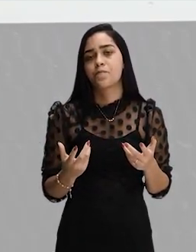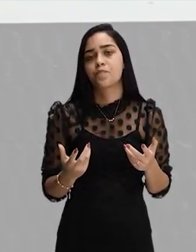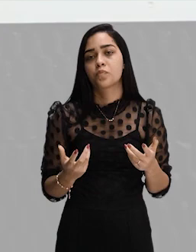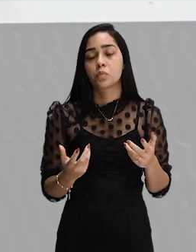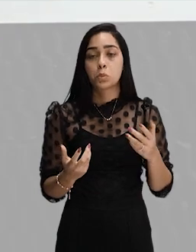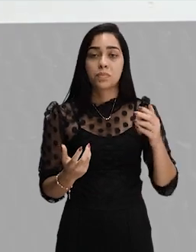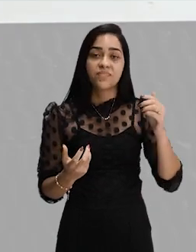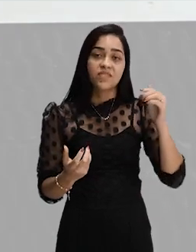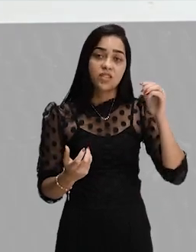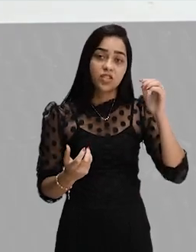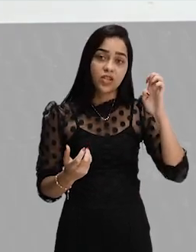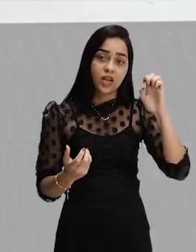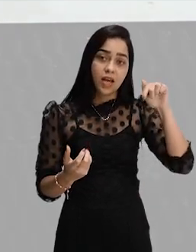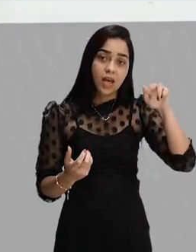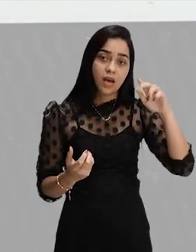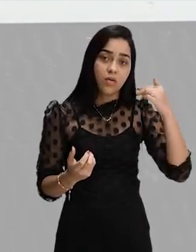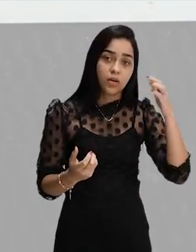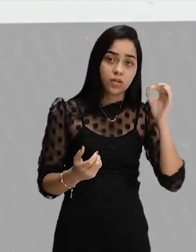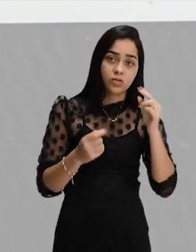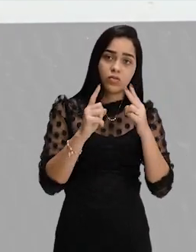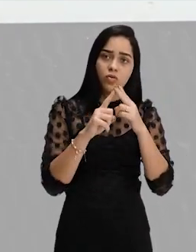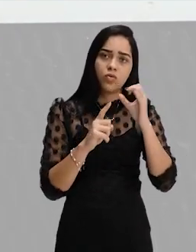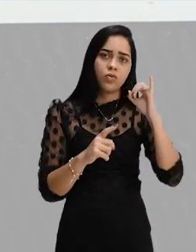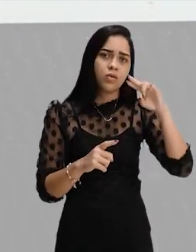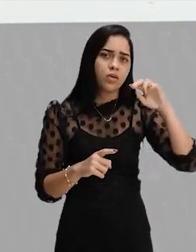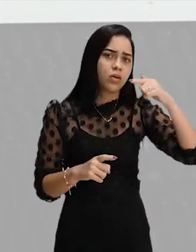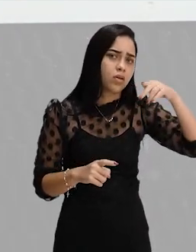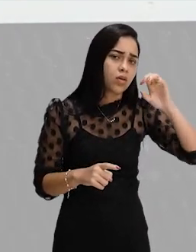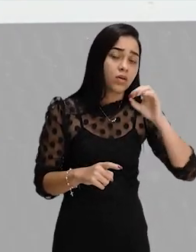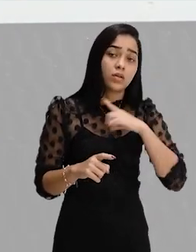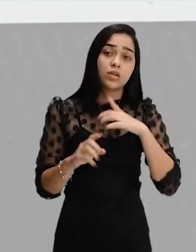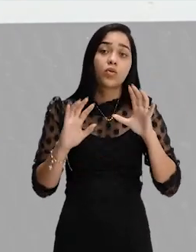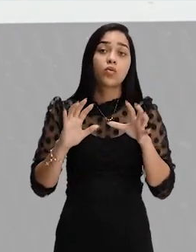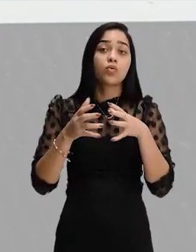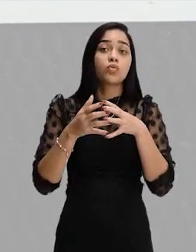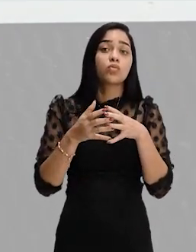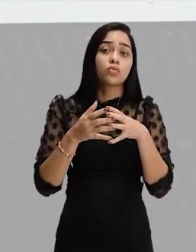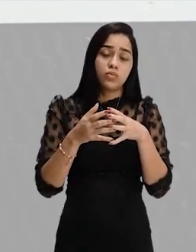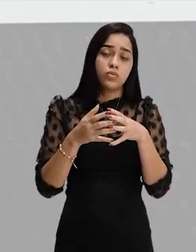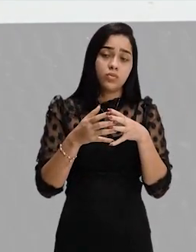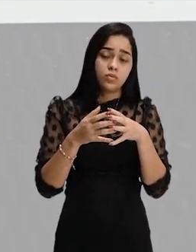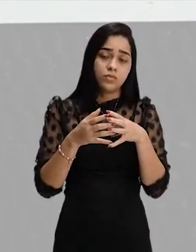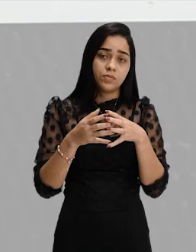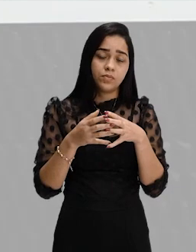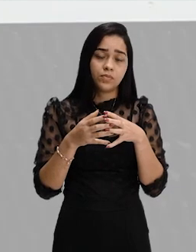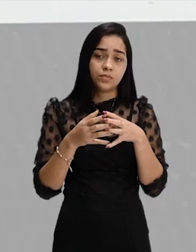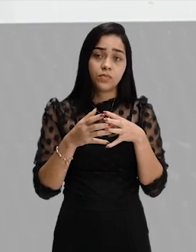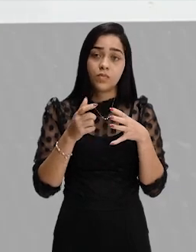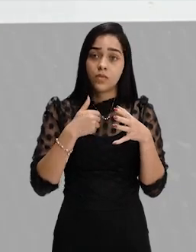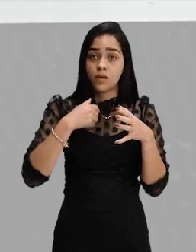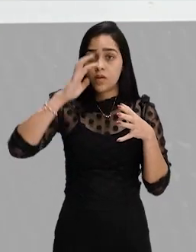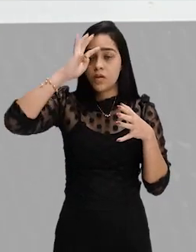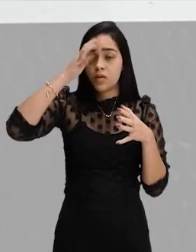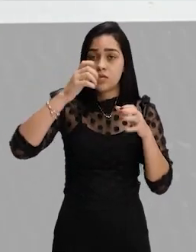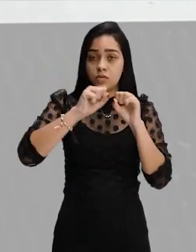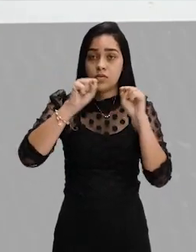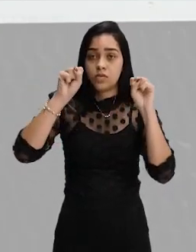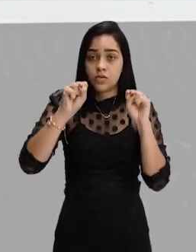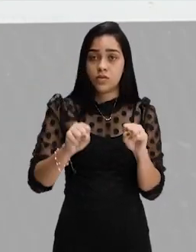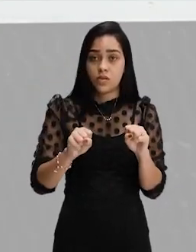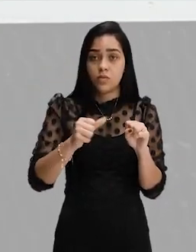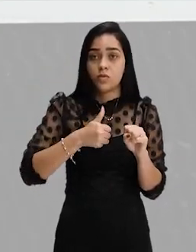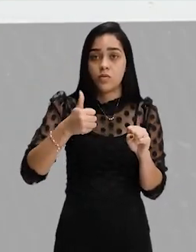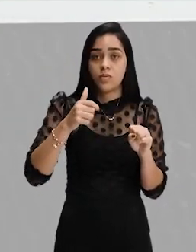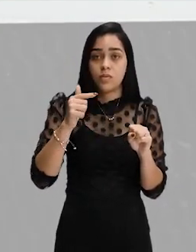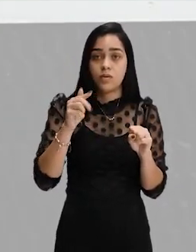de inequações, eu tenho um conjunto, né, de várias equações que elas estão integradas. Quando eu resolvo um sistema de equação do